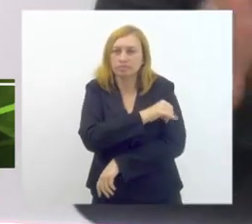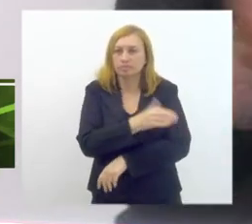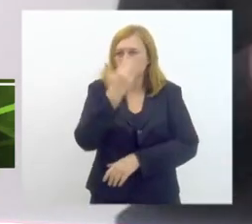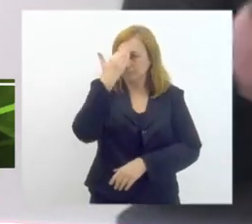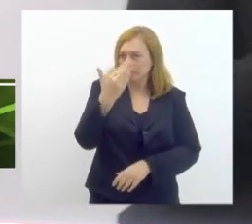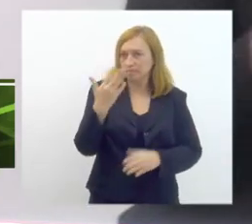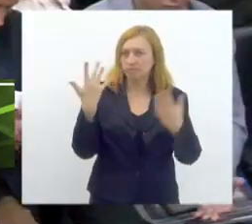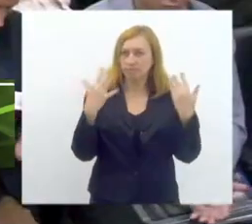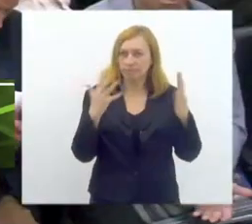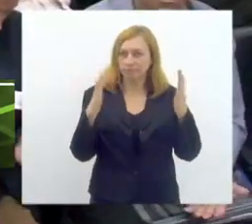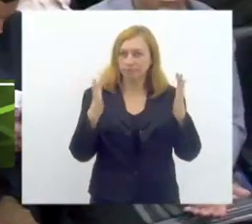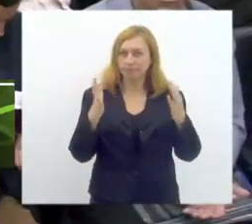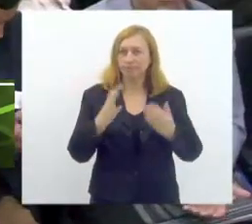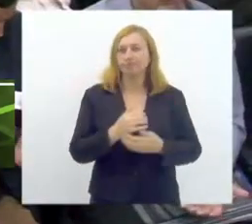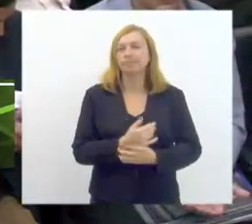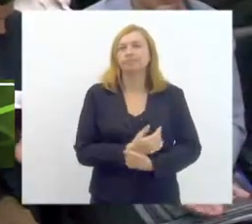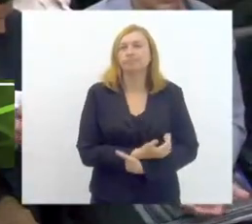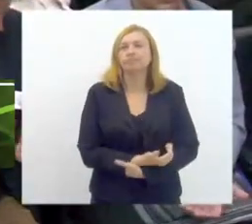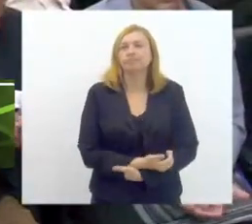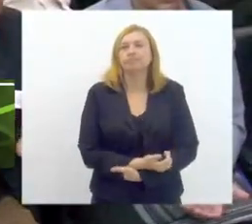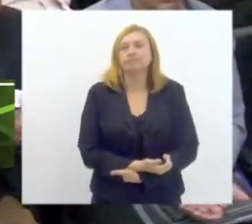obrigado.